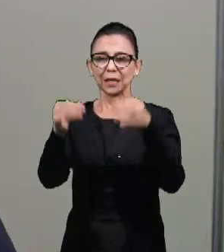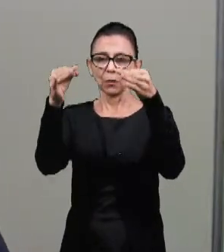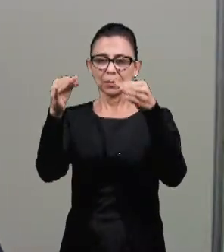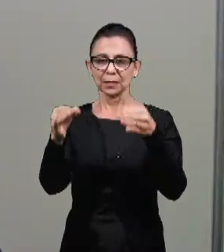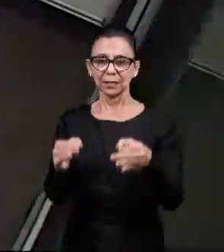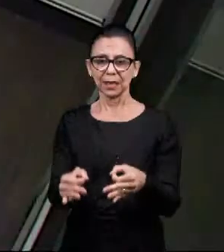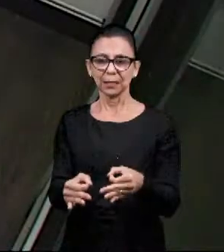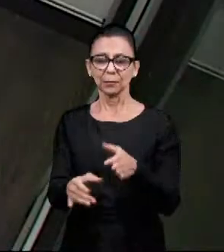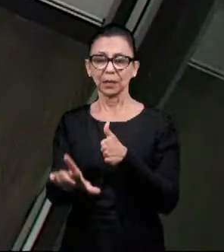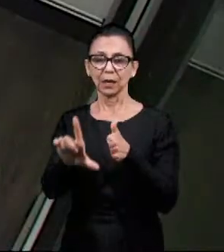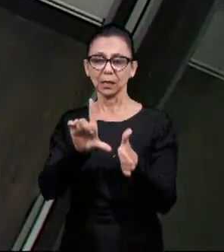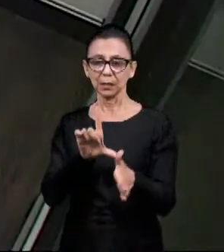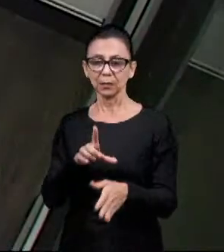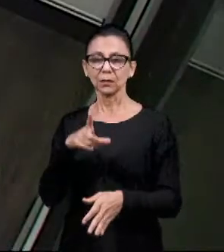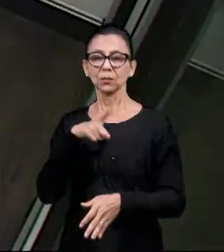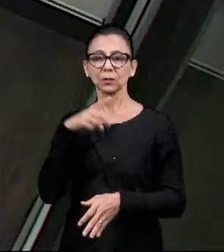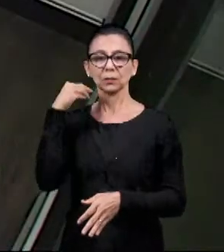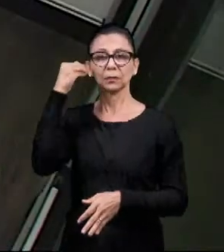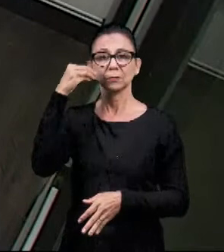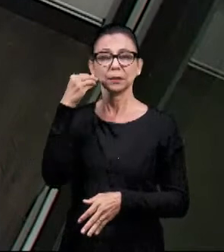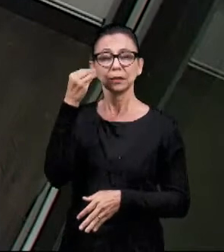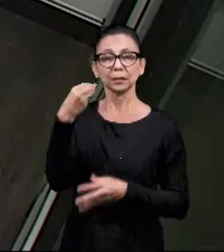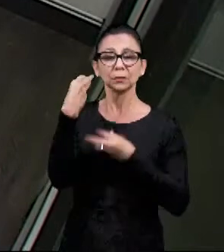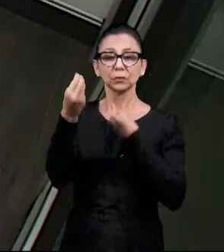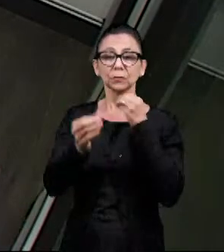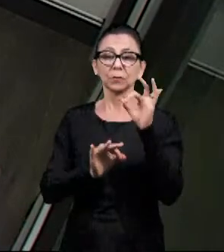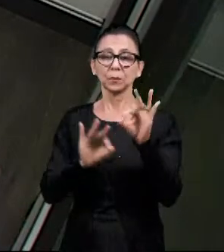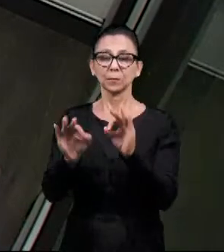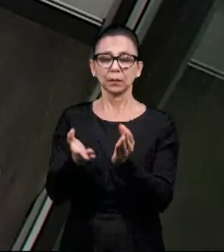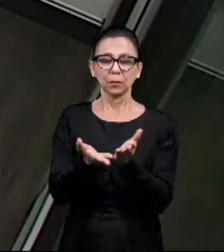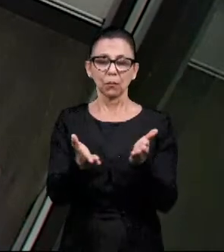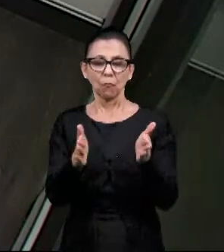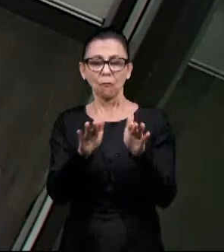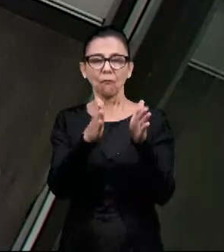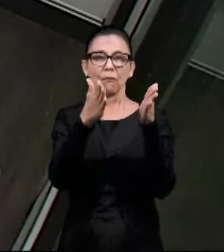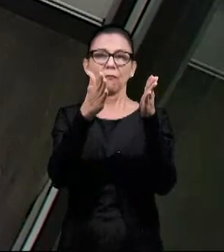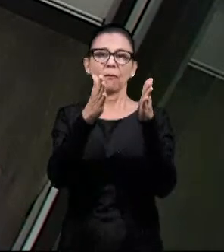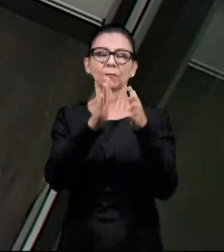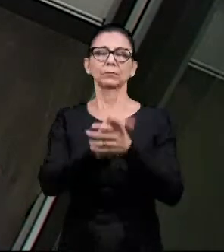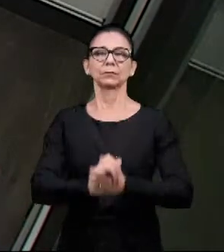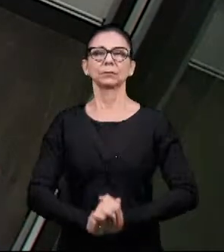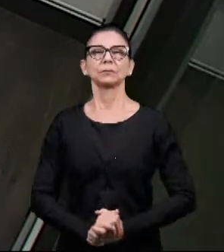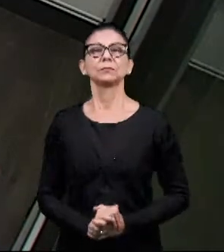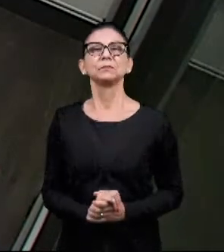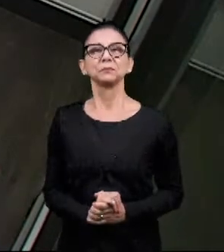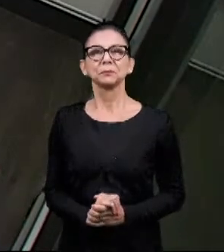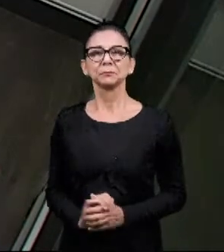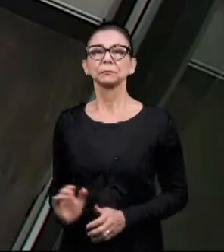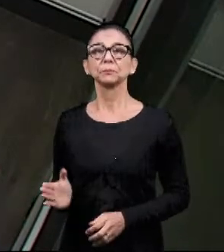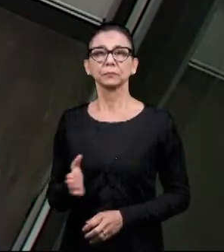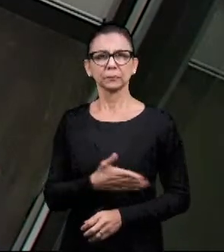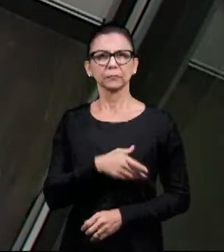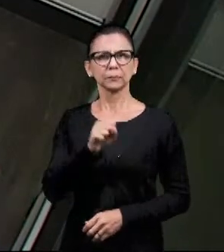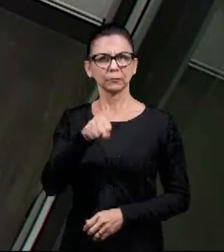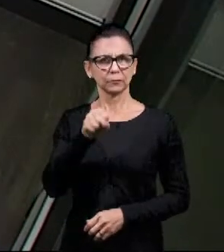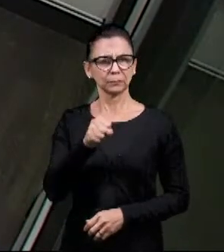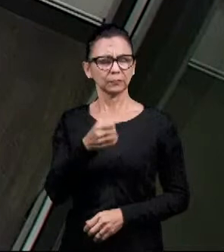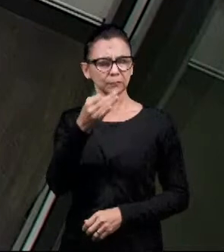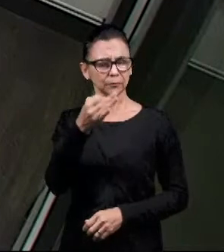você viveu. Sem dúvida nenhuma, entendeu? Foi a experiência. E outra coisa, Josias,